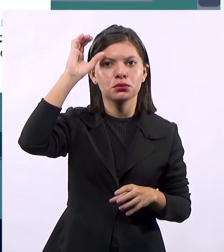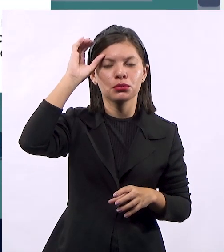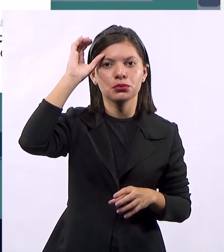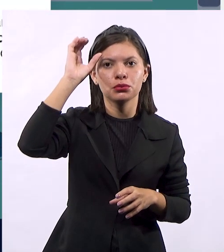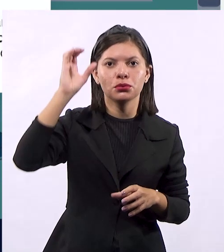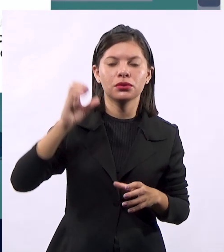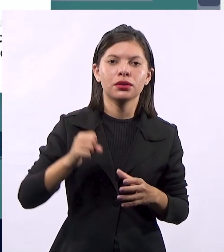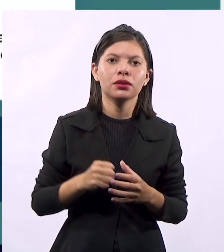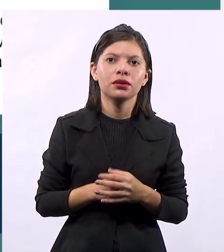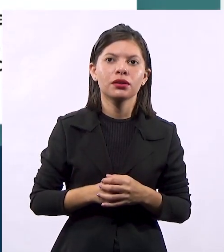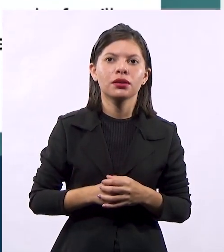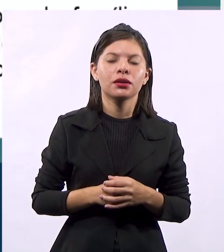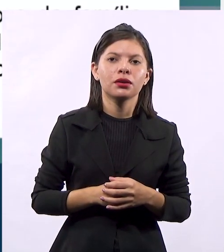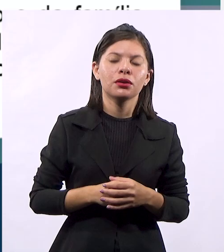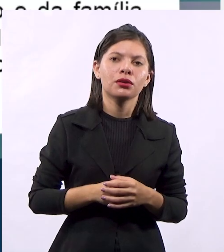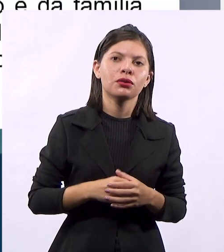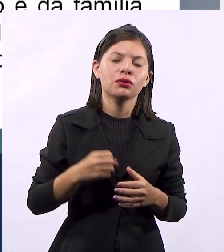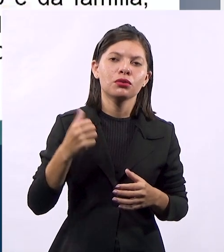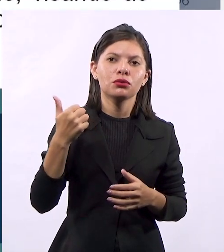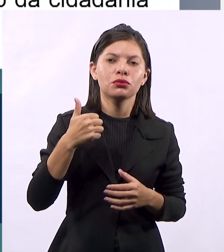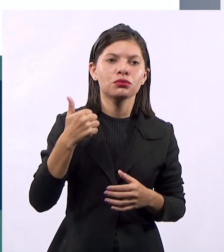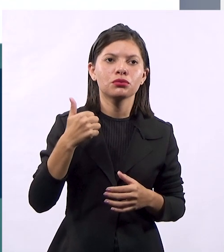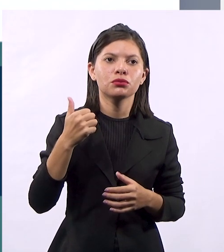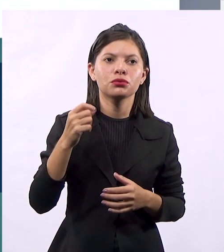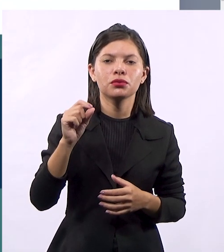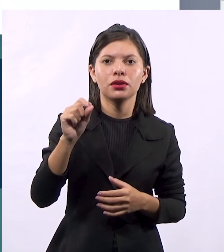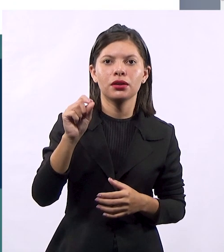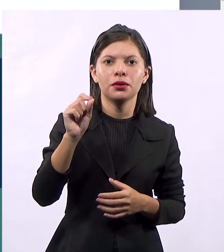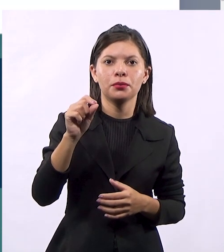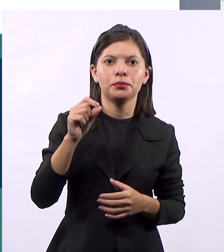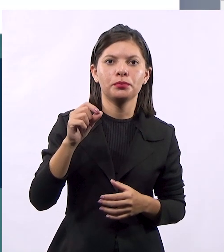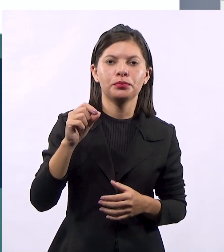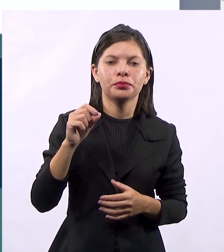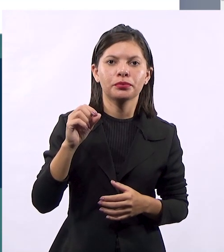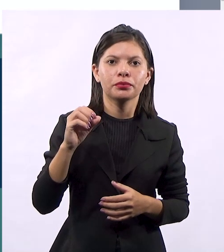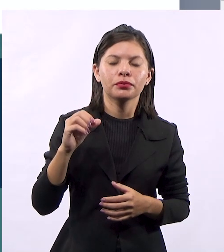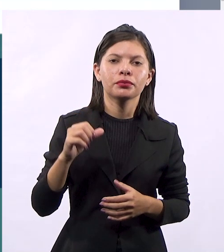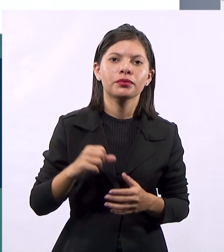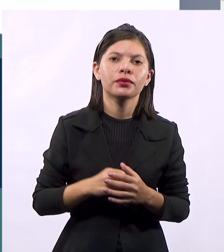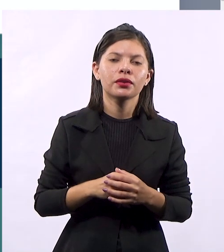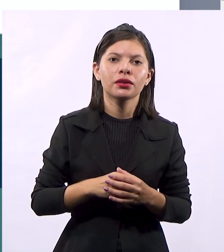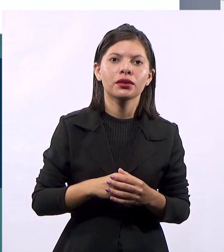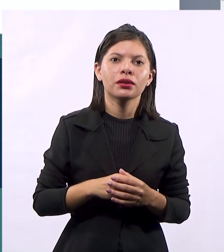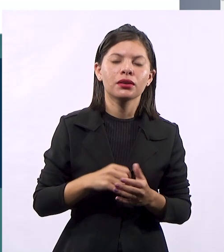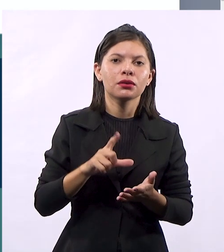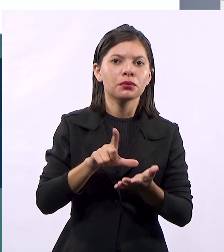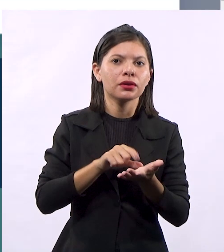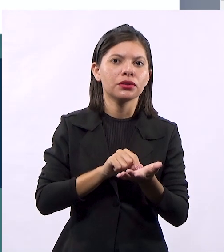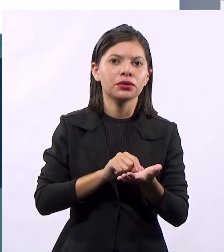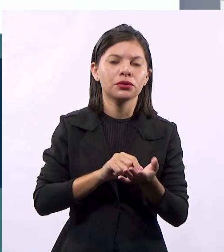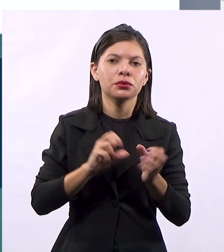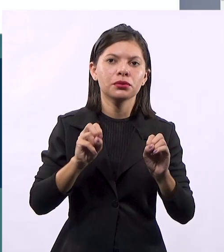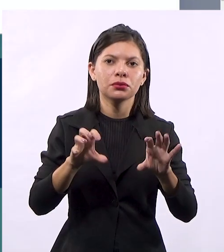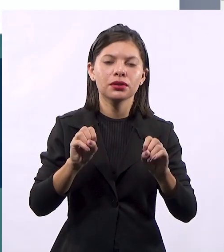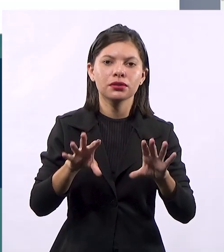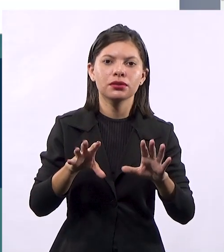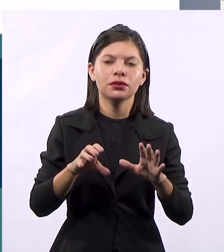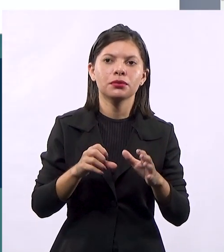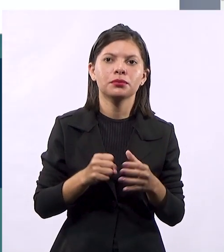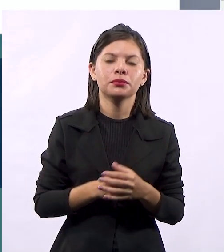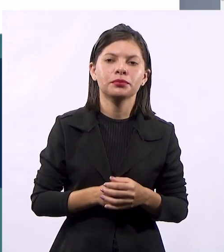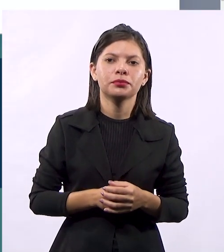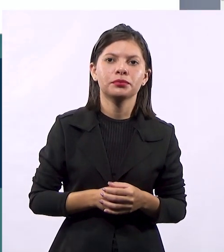artigo 205? Bom, ele inicia o capítulo da educação, tá bom? Ele começa, então, o capítulo 3